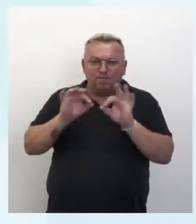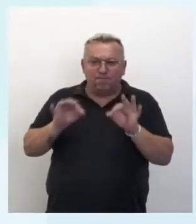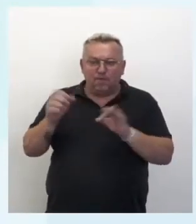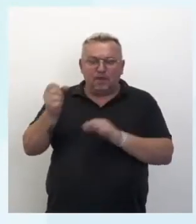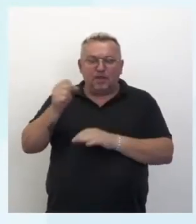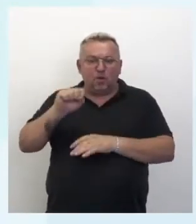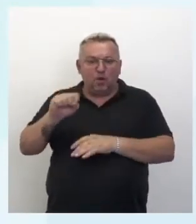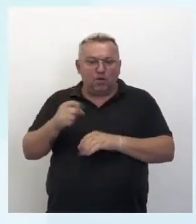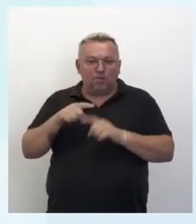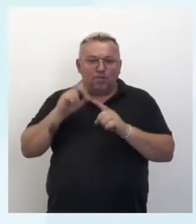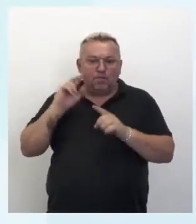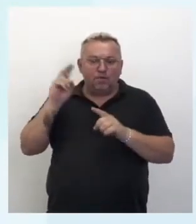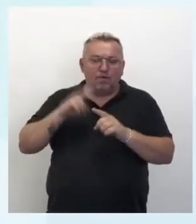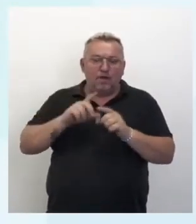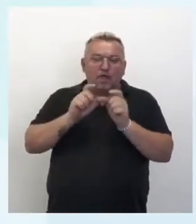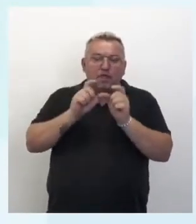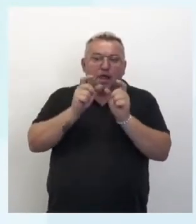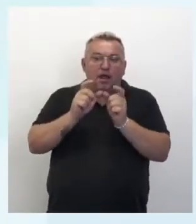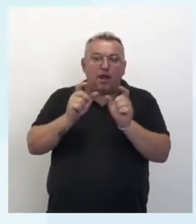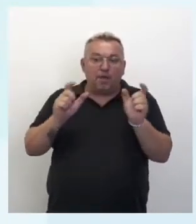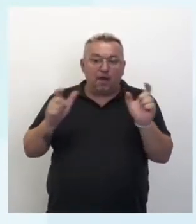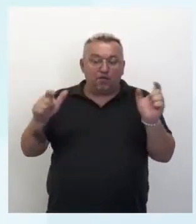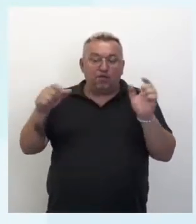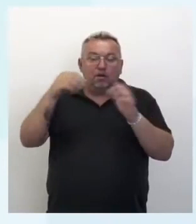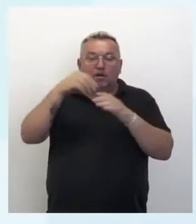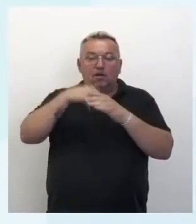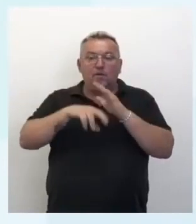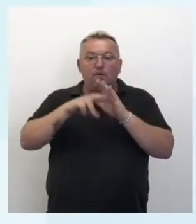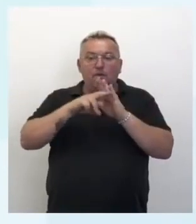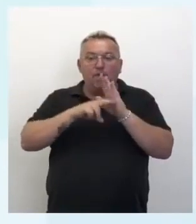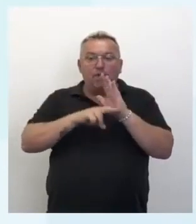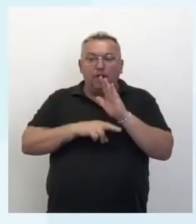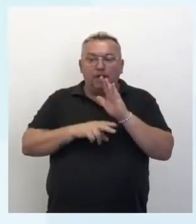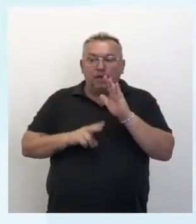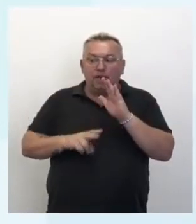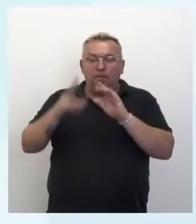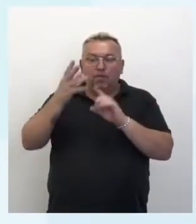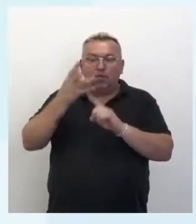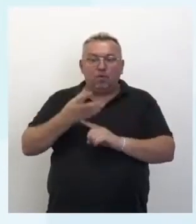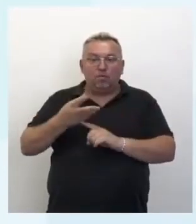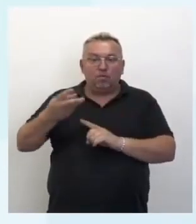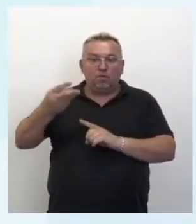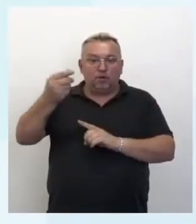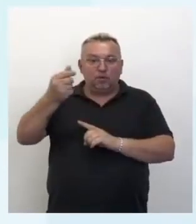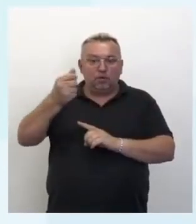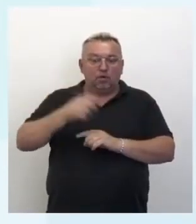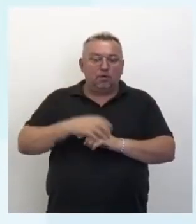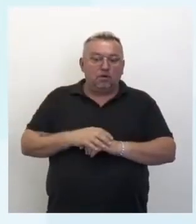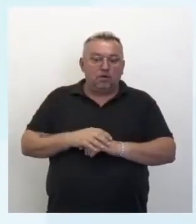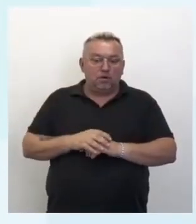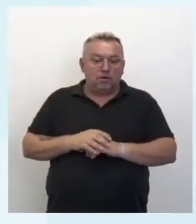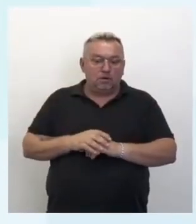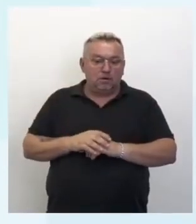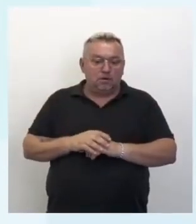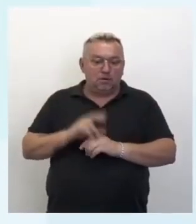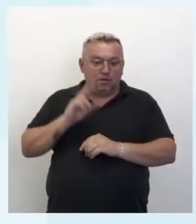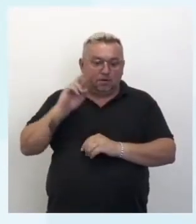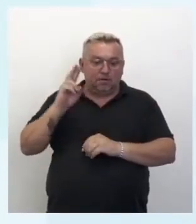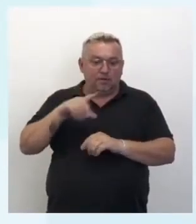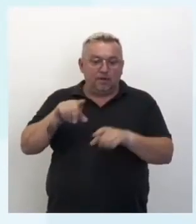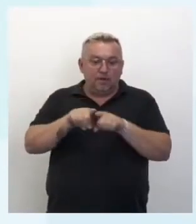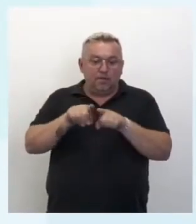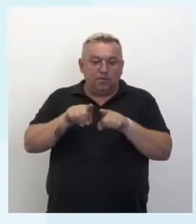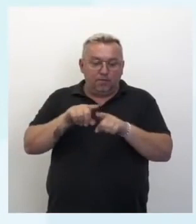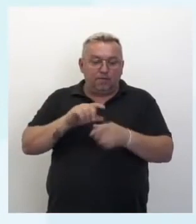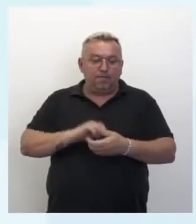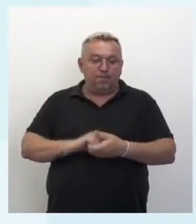do gramaticalmente, aqui na regrinha, a gente vai usar sempre como plural. E they é eles. O they, ele vai ser